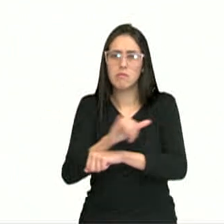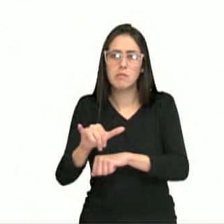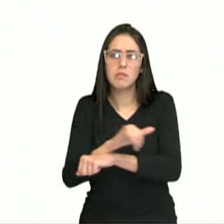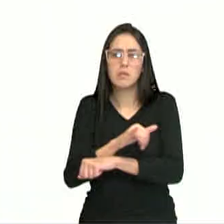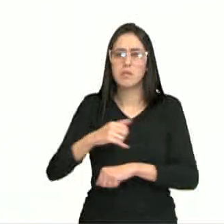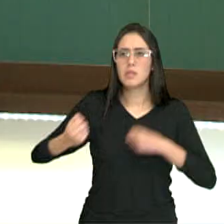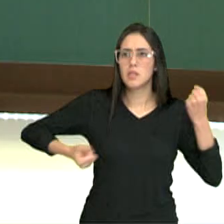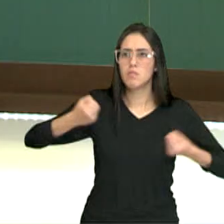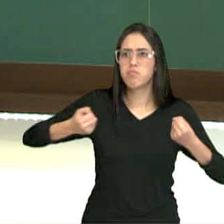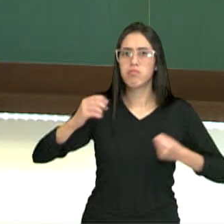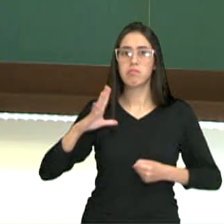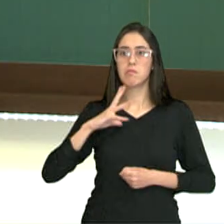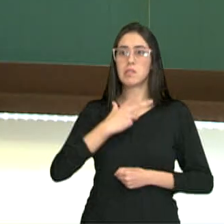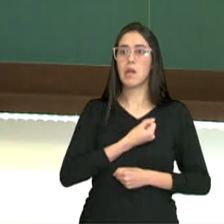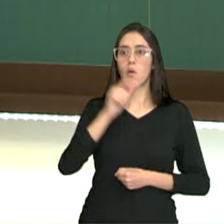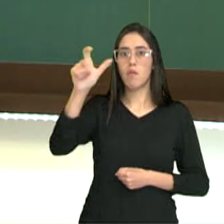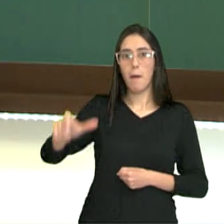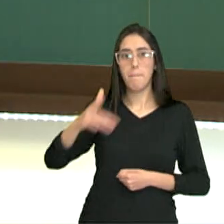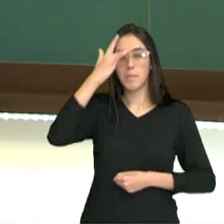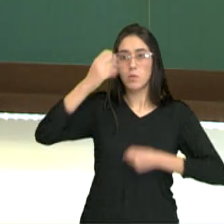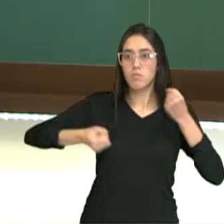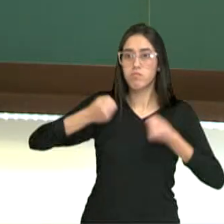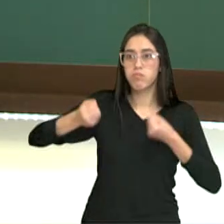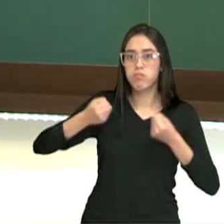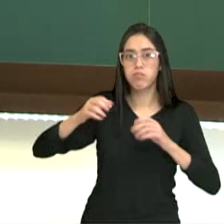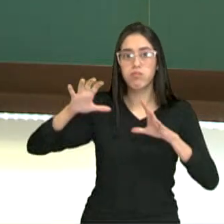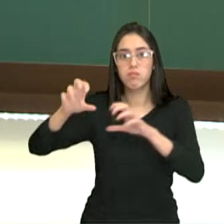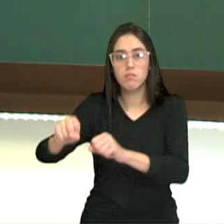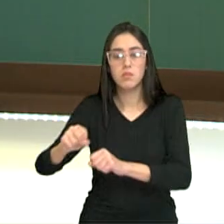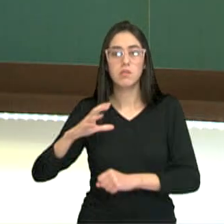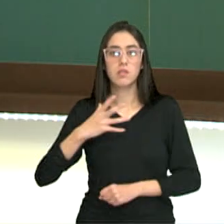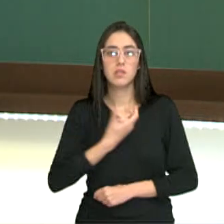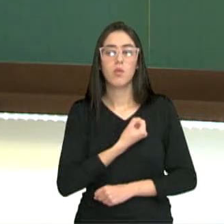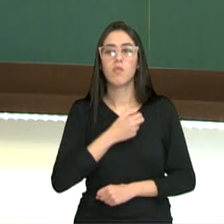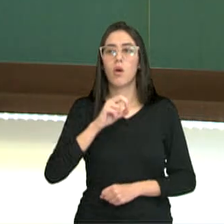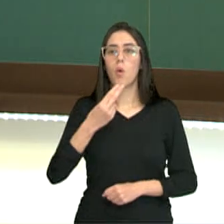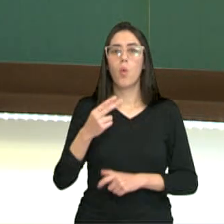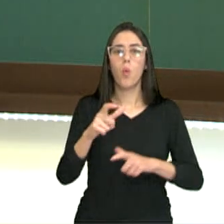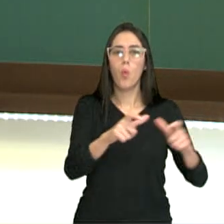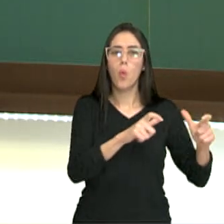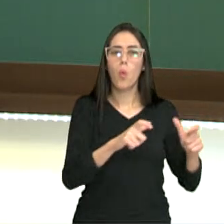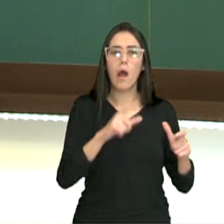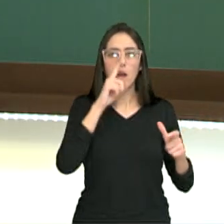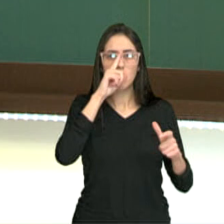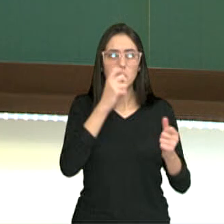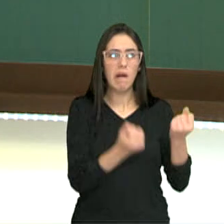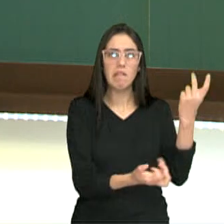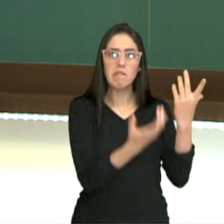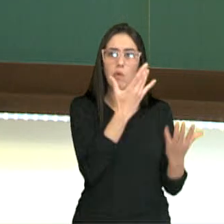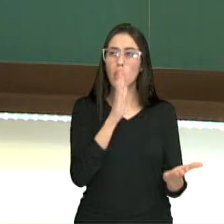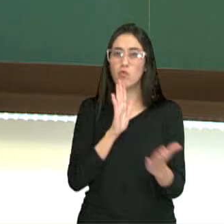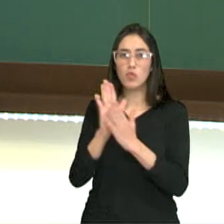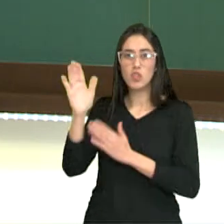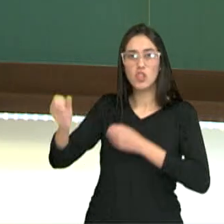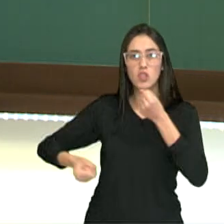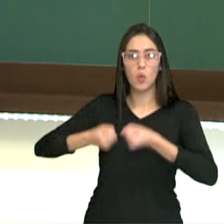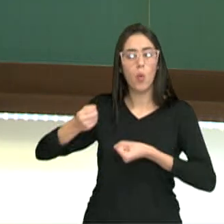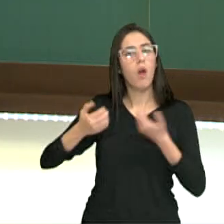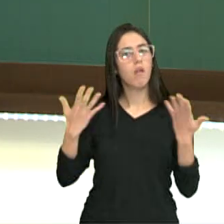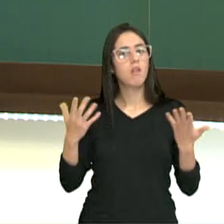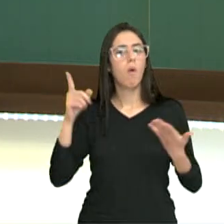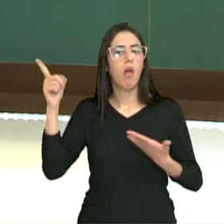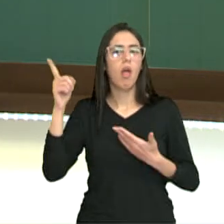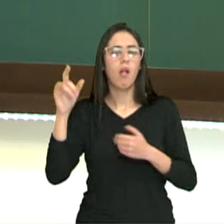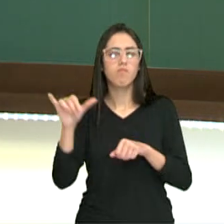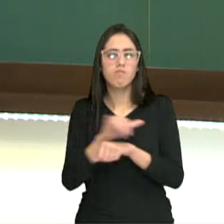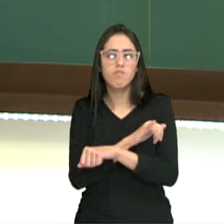uma pessoa, para fugir de áreas com riscos ali de incêndio e outras situações. Então ele incorporou essas